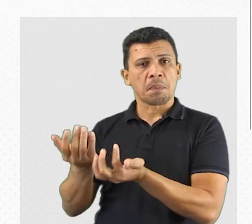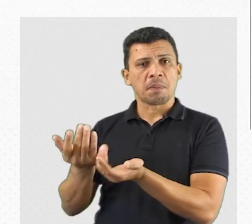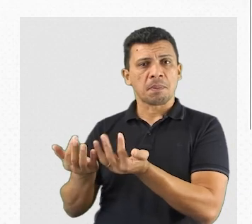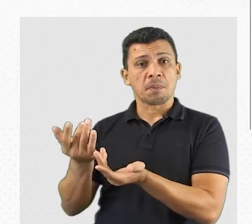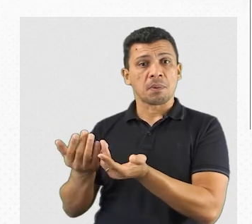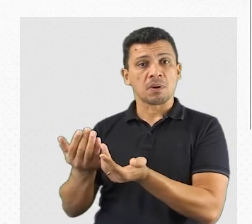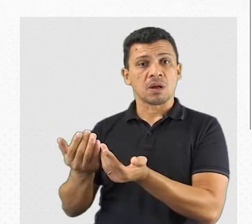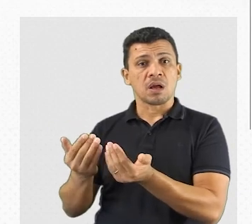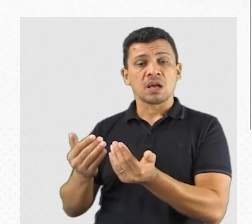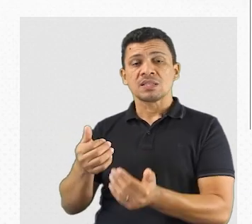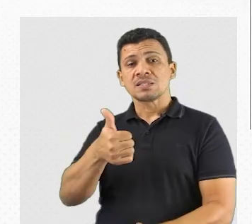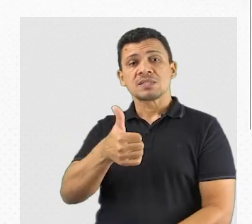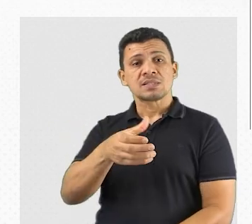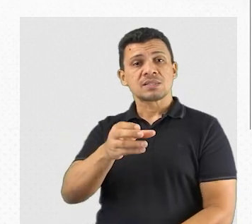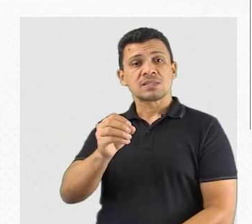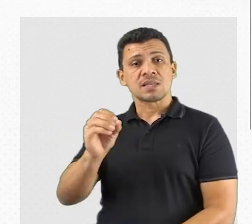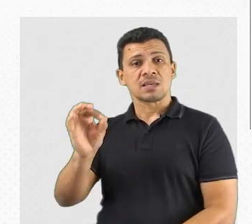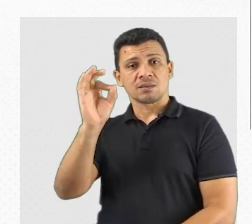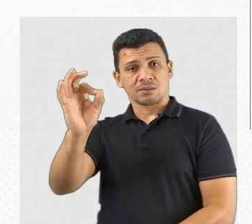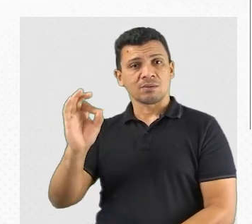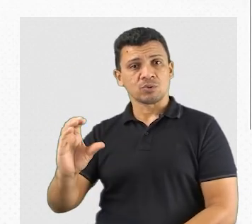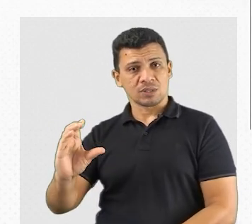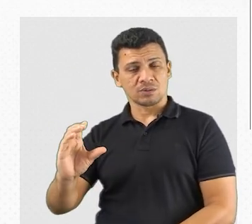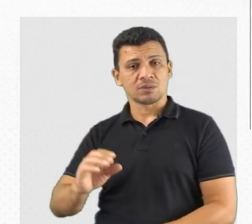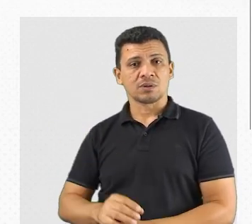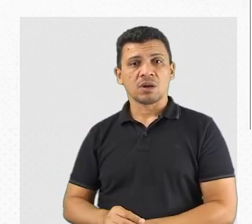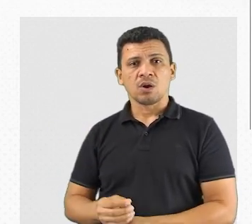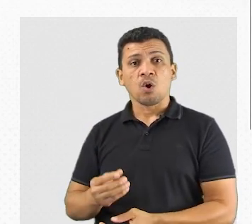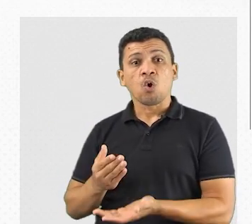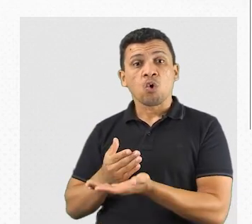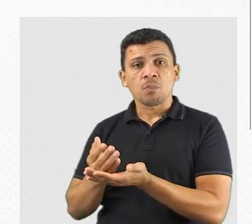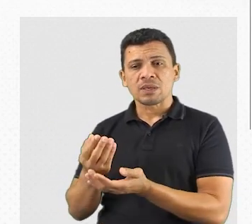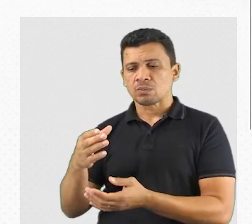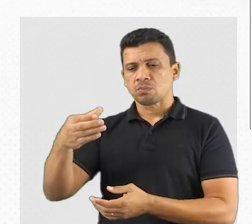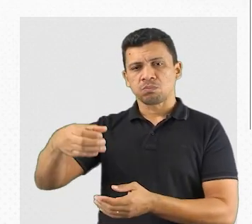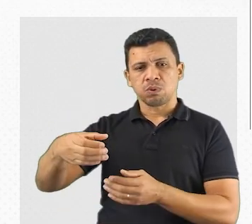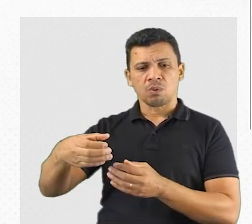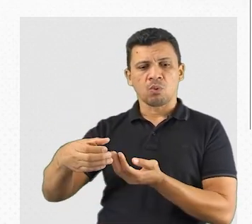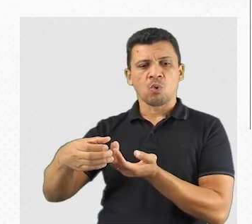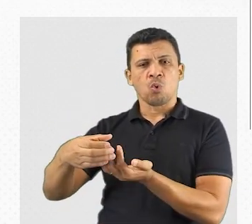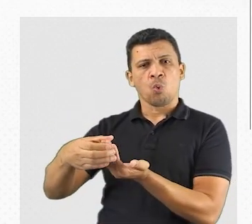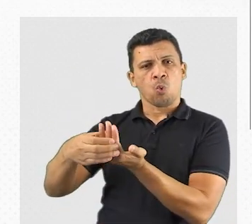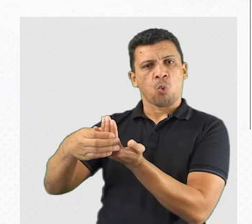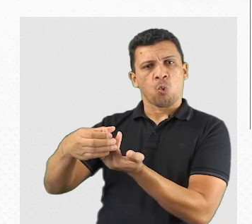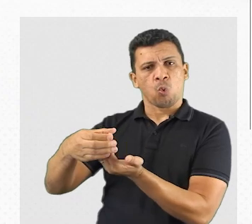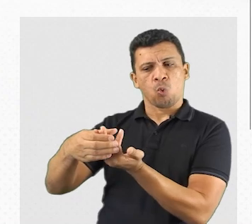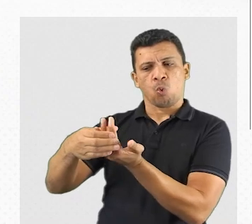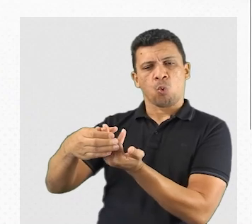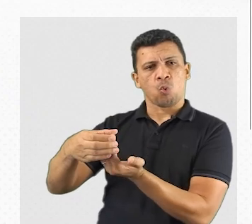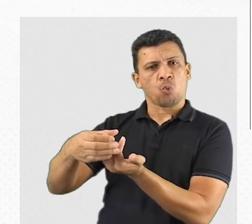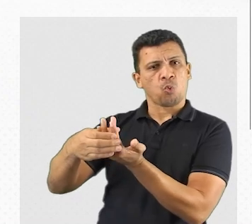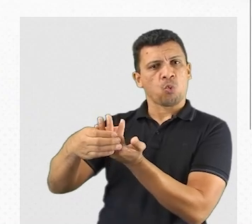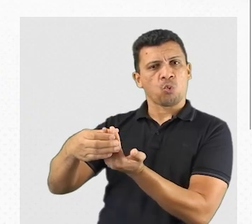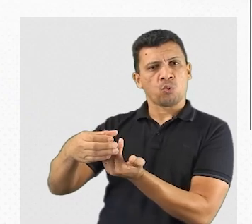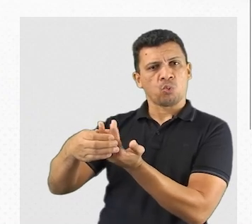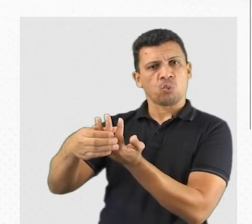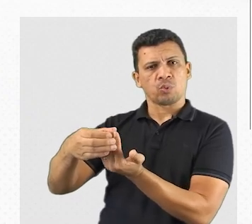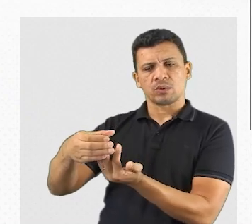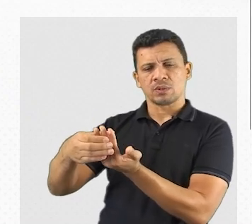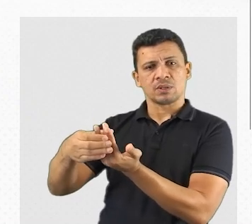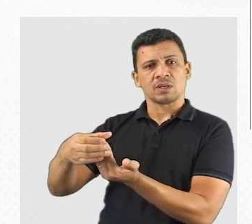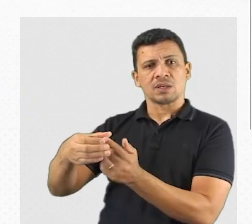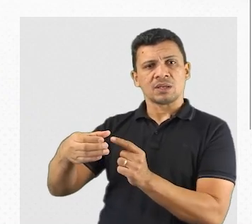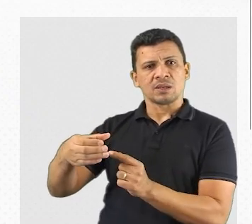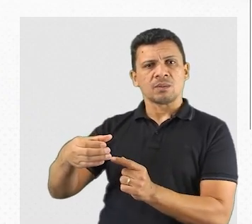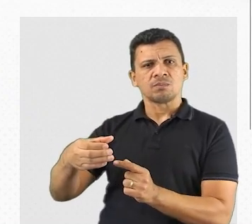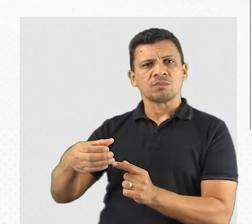graus Celsius. Então, ela vai começar a liberar vapor, ó, está aqui liberando vapor, ou seja, esse vapor exerce